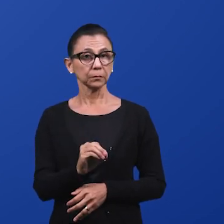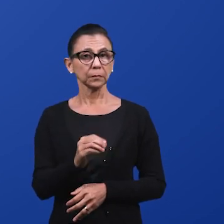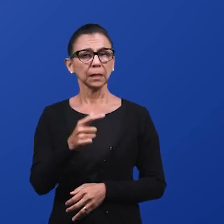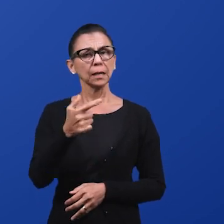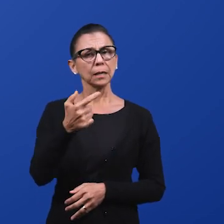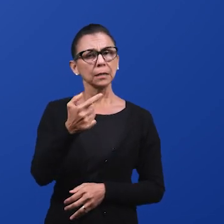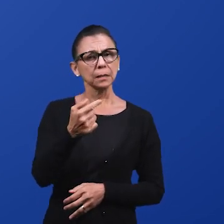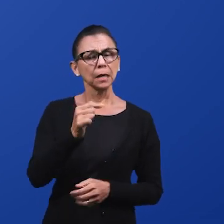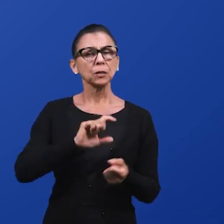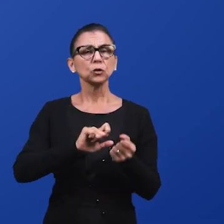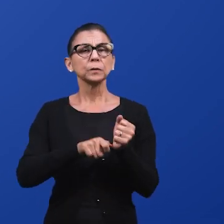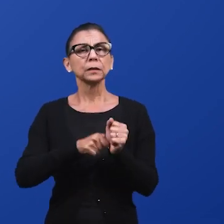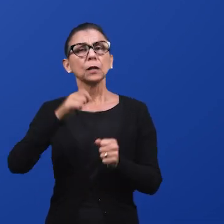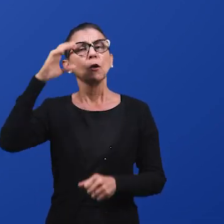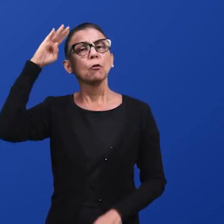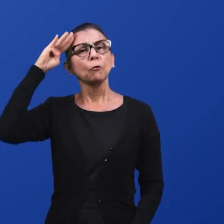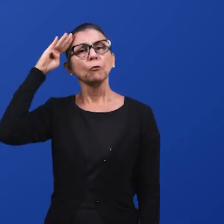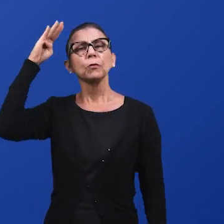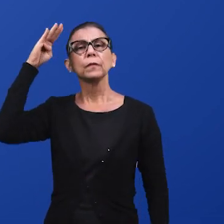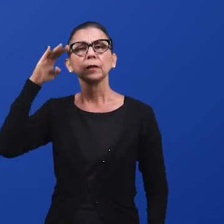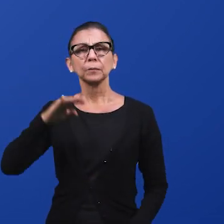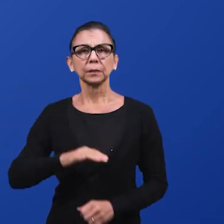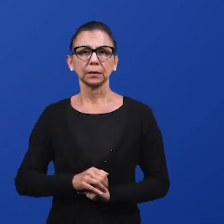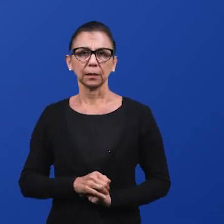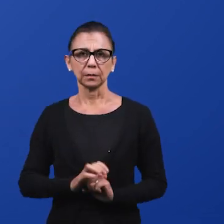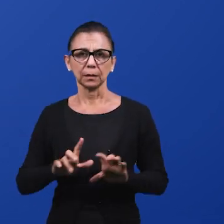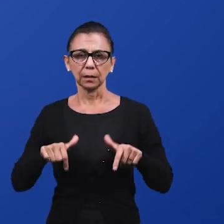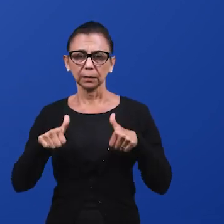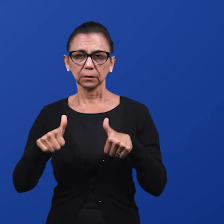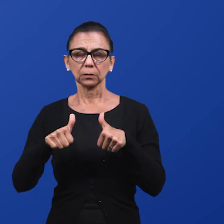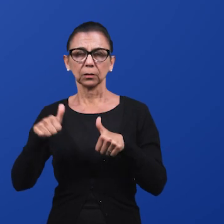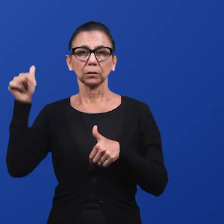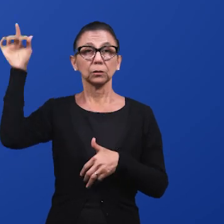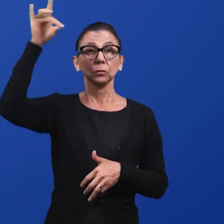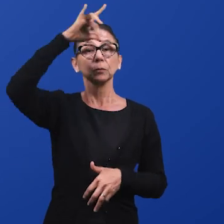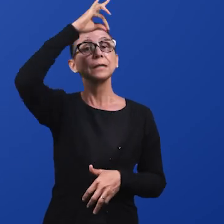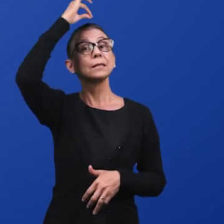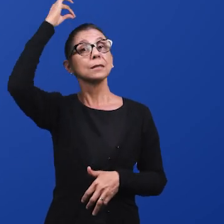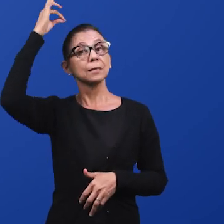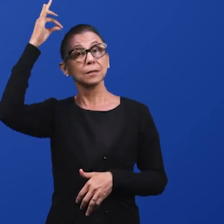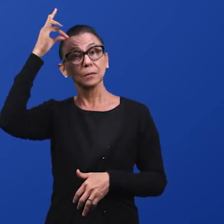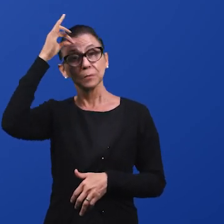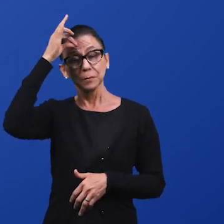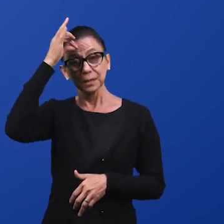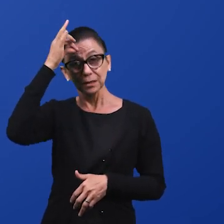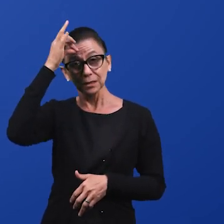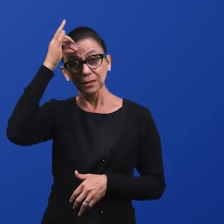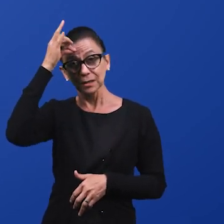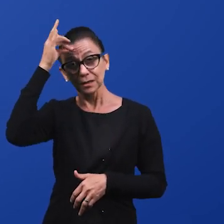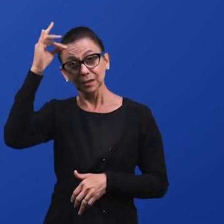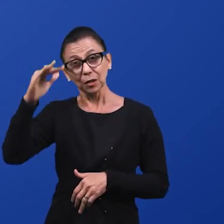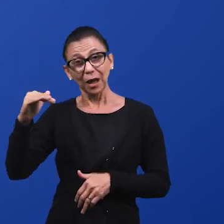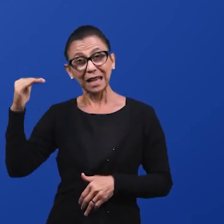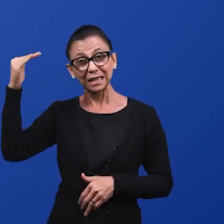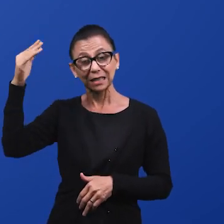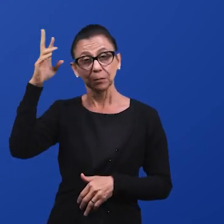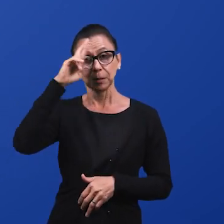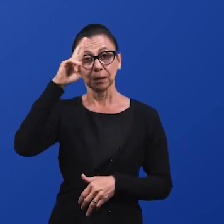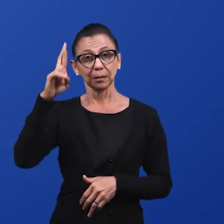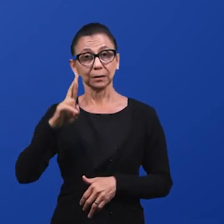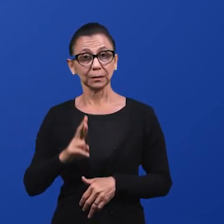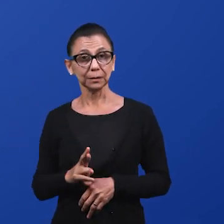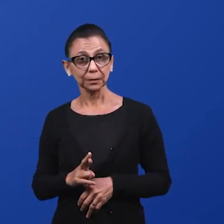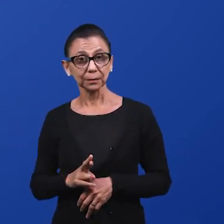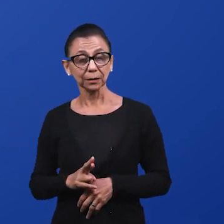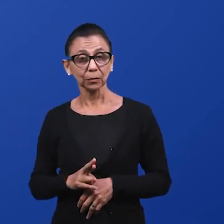cite outros 7 mistérios indispensáveis que são manifestação do Espírito Santo, que estão além da razão e